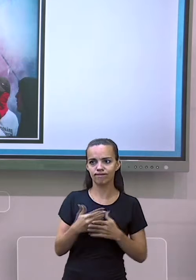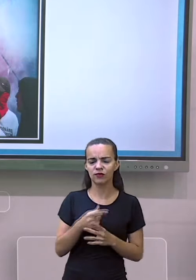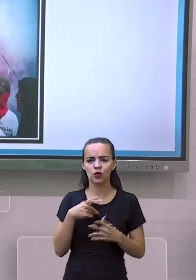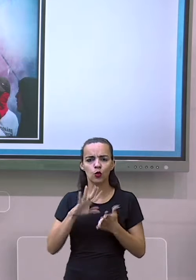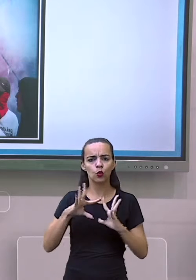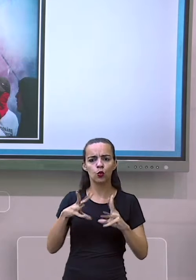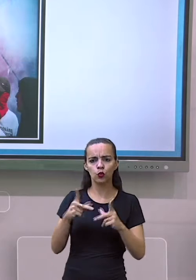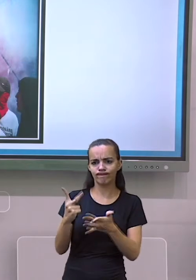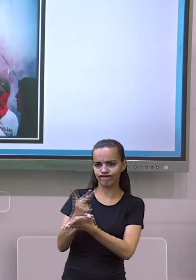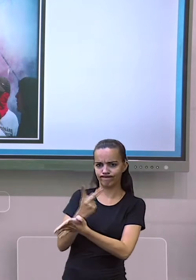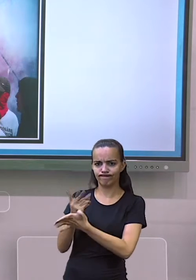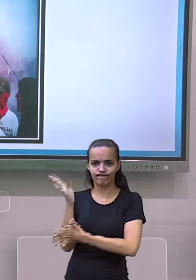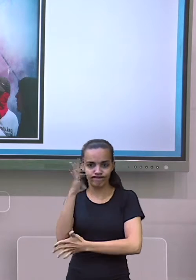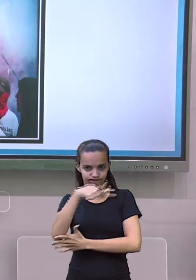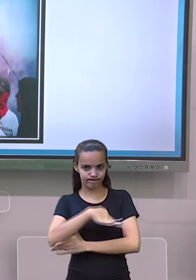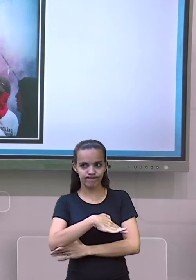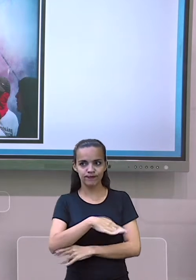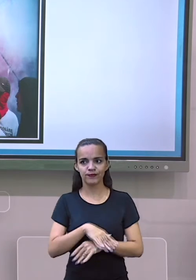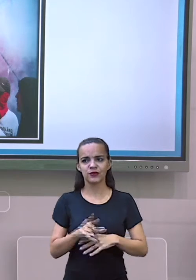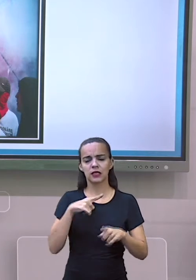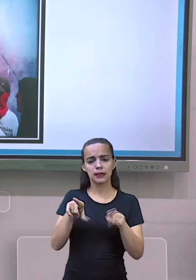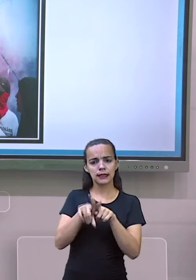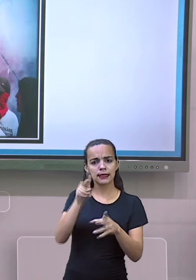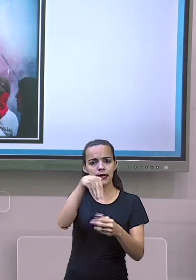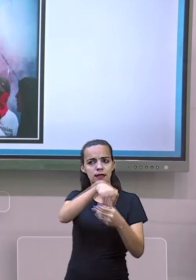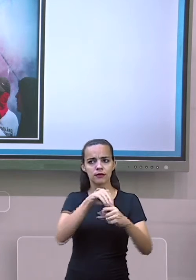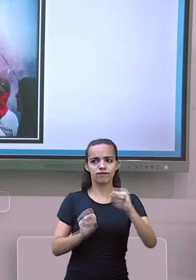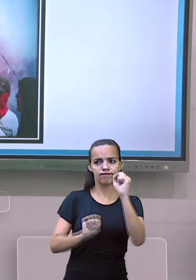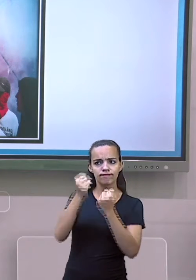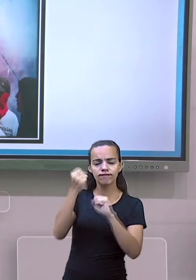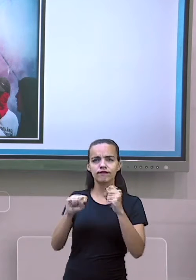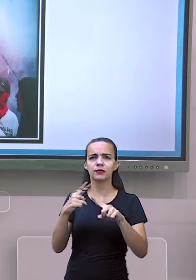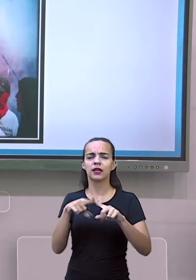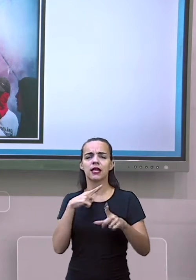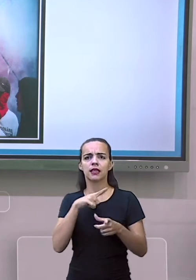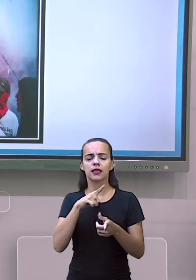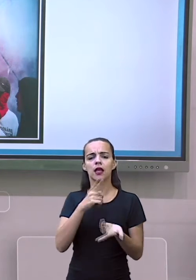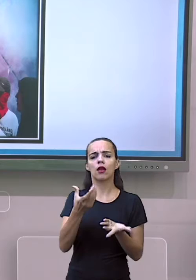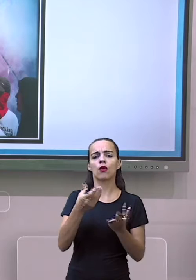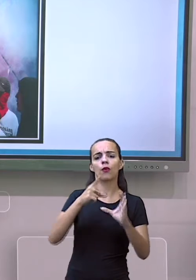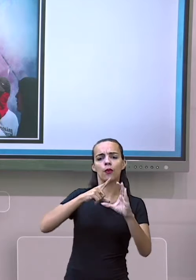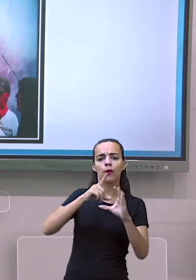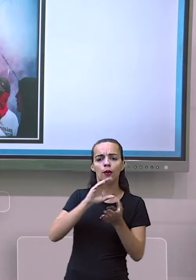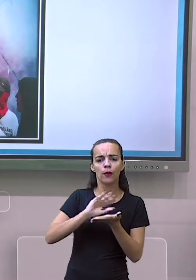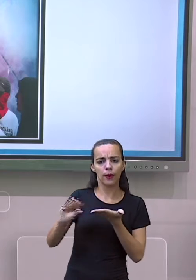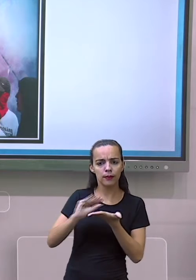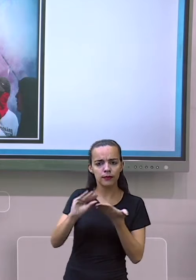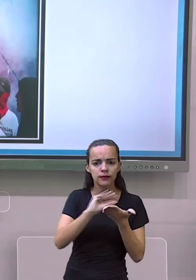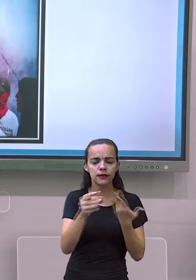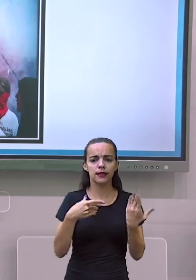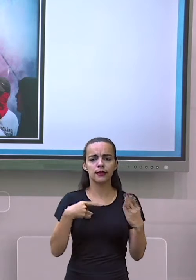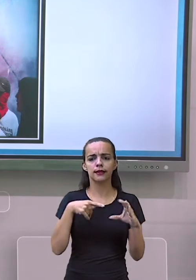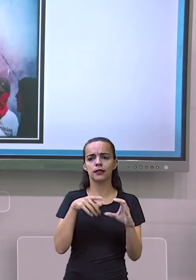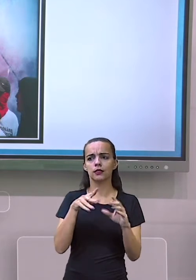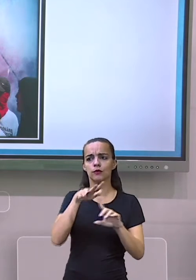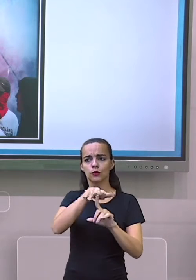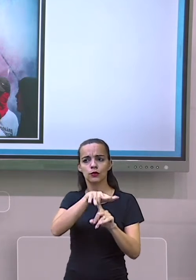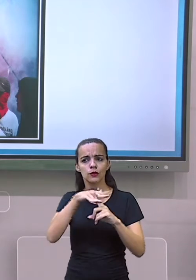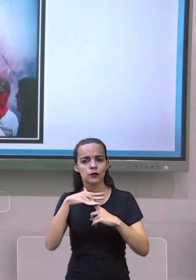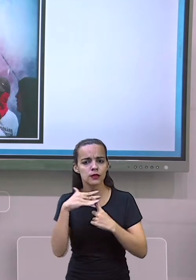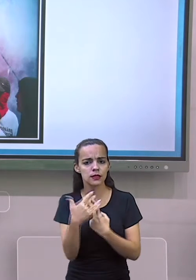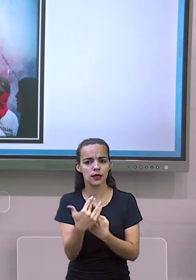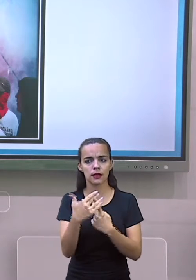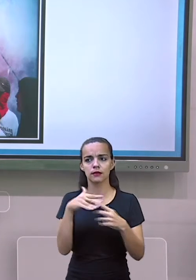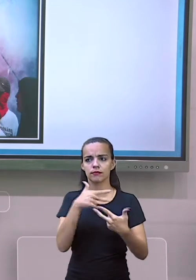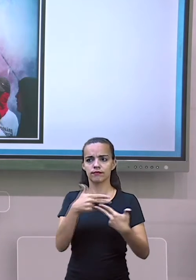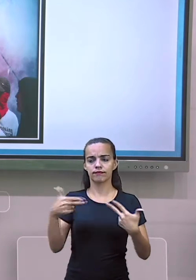Revolução Industrial. Então, como eu disse, nós já falamos sobre capitalismo, nós já falamos sobre comunismo, hoje nós vamos focar no